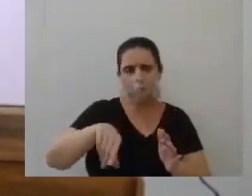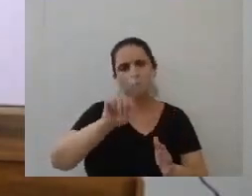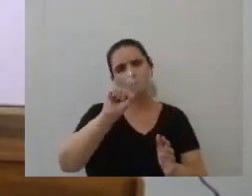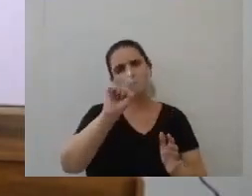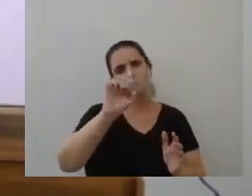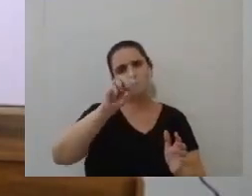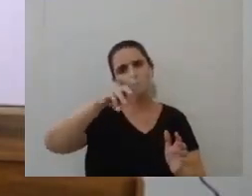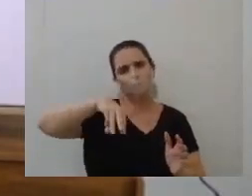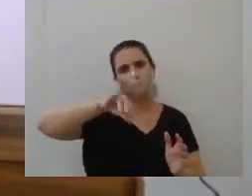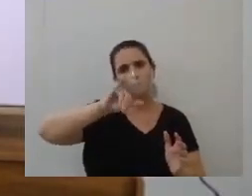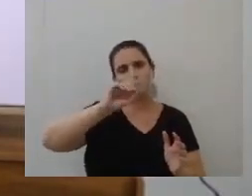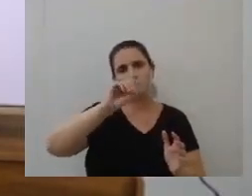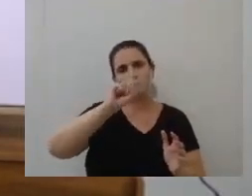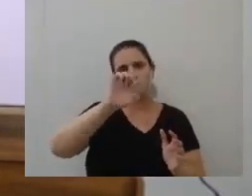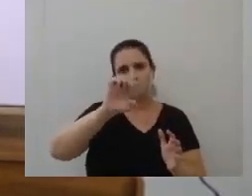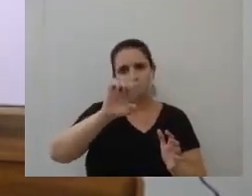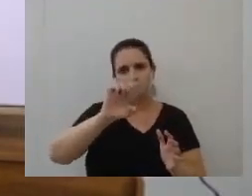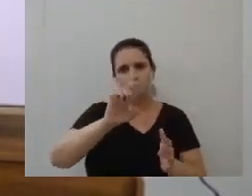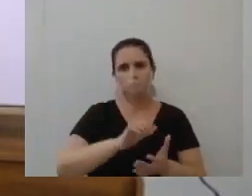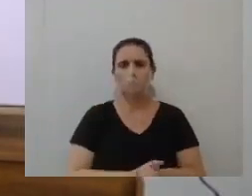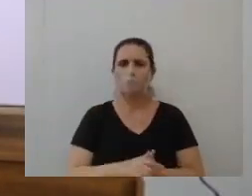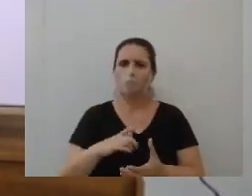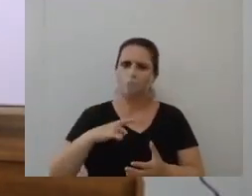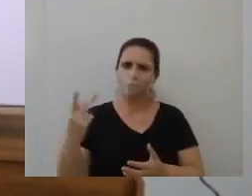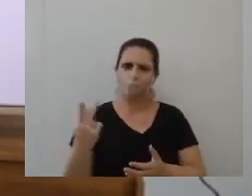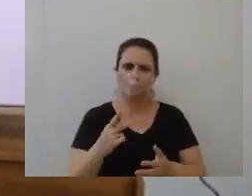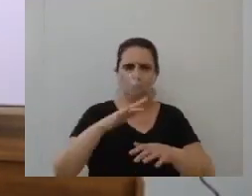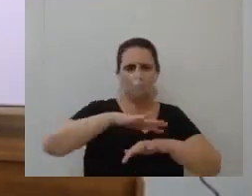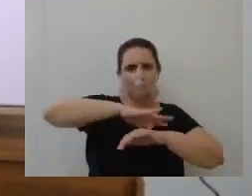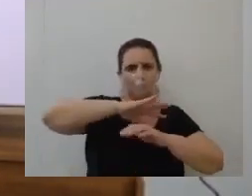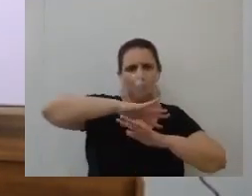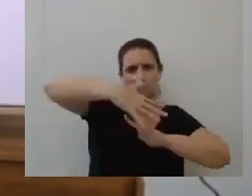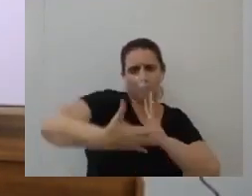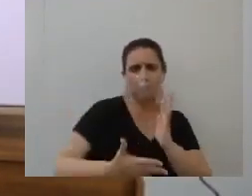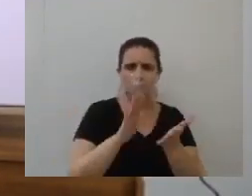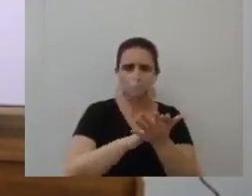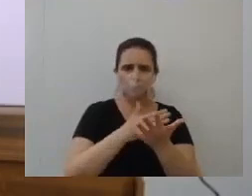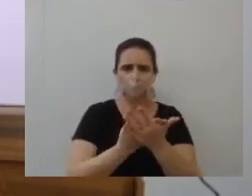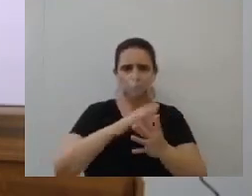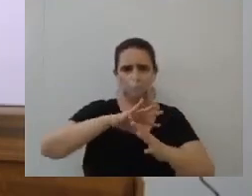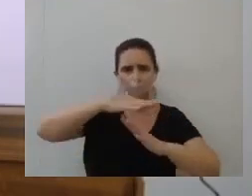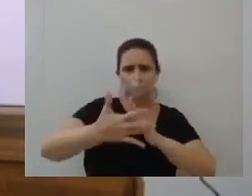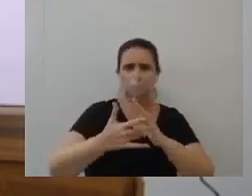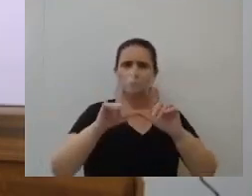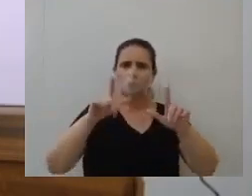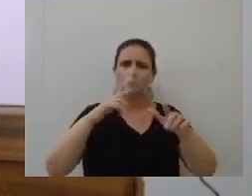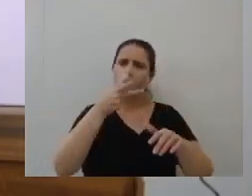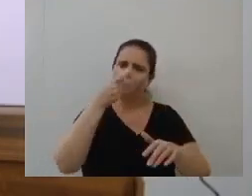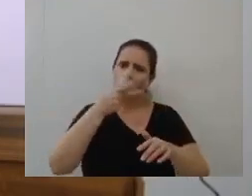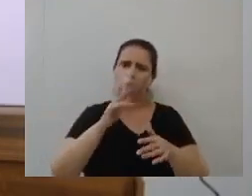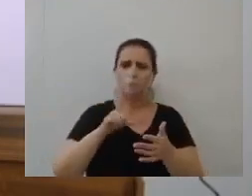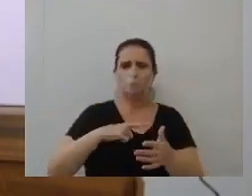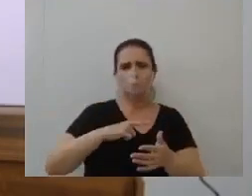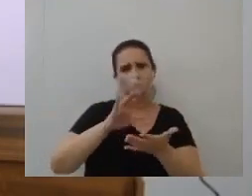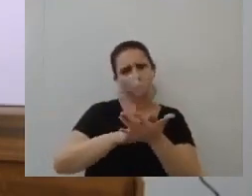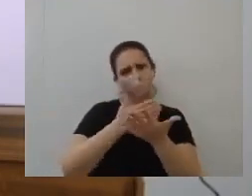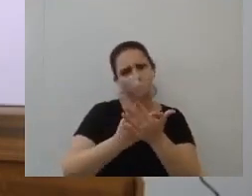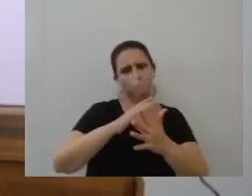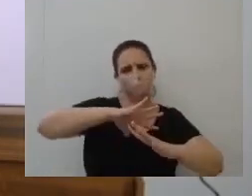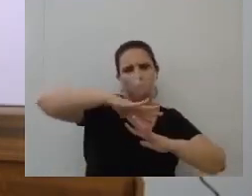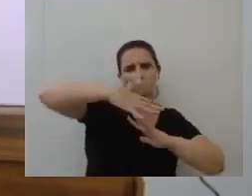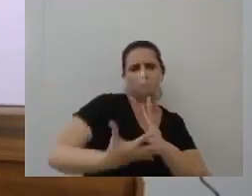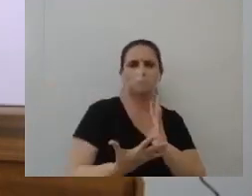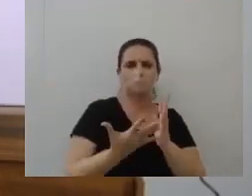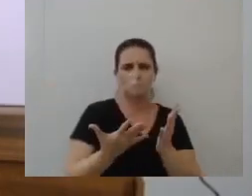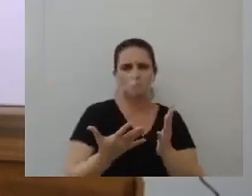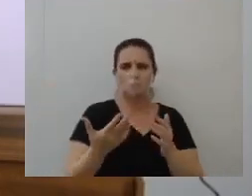aqui simultaneamente fazendo uma tradução em Libras. Nós temos aqui, neste momento, vocês estão vendo na tela, uma profissional que está fazendo a tradução